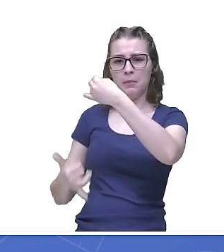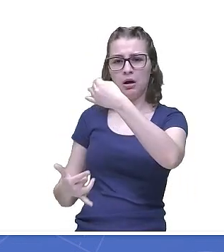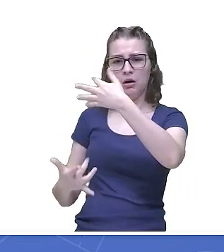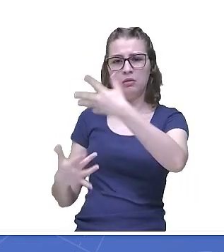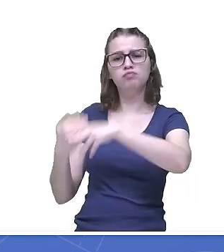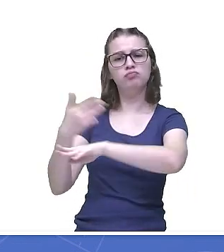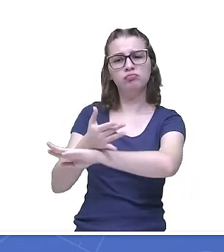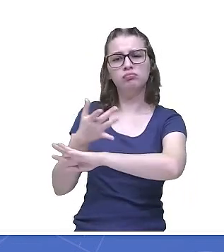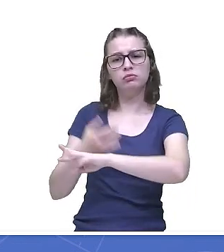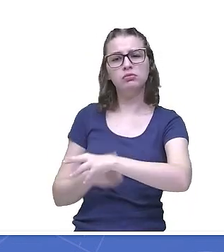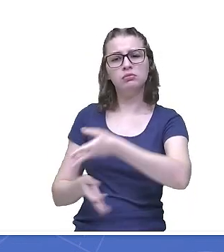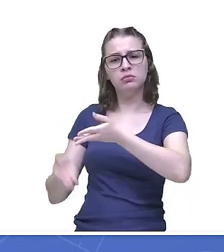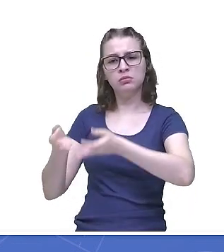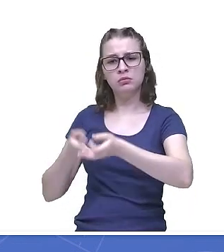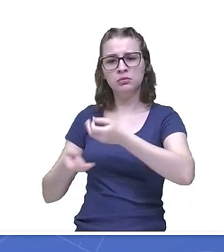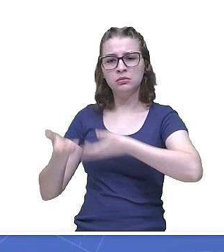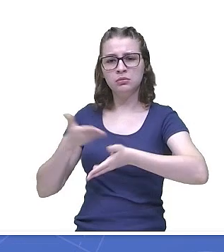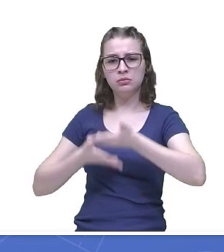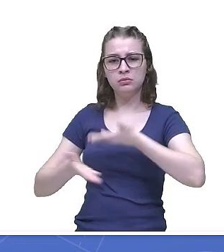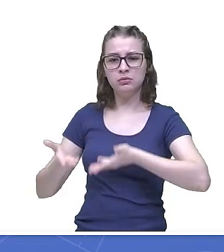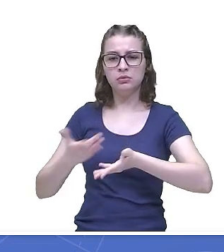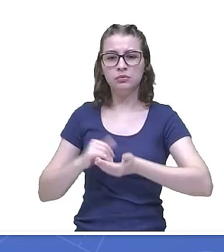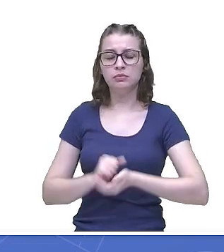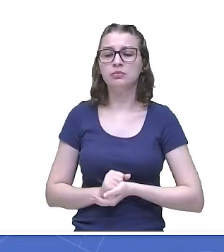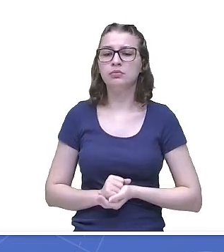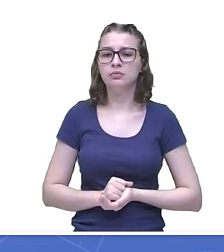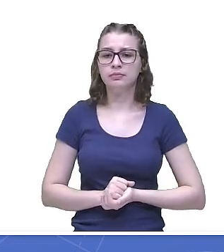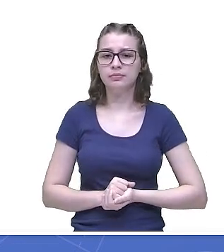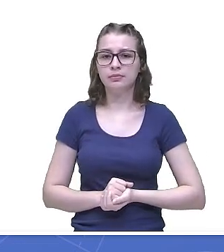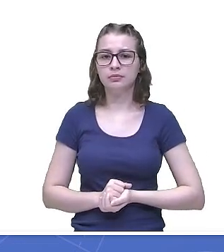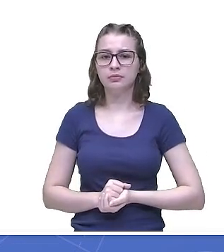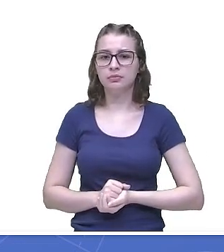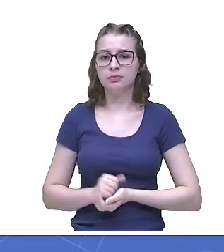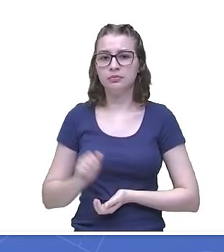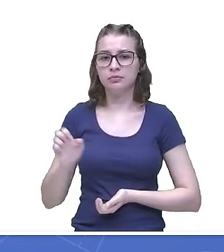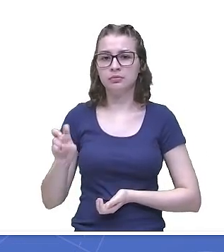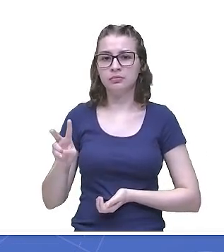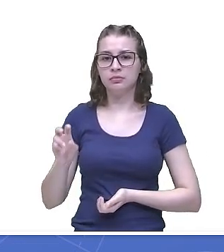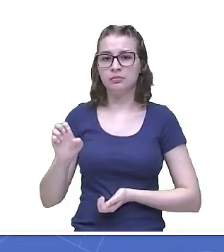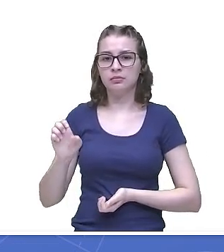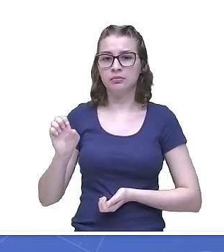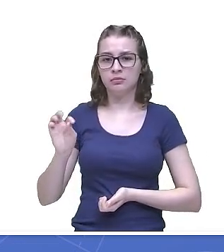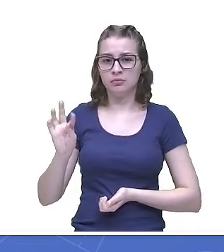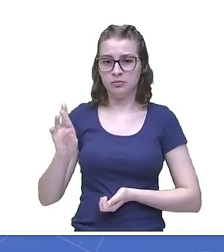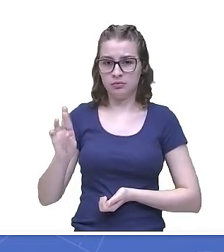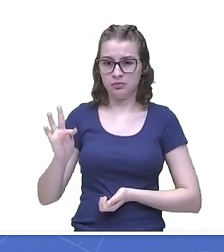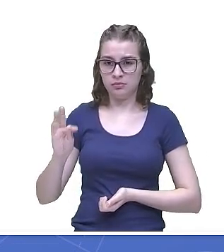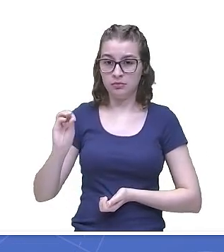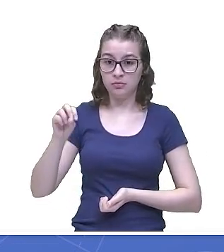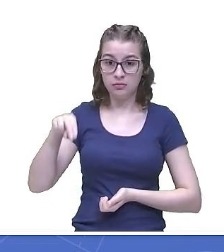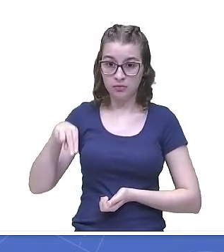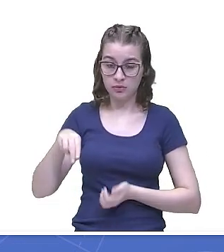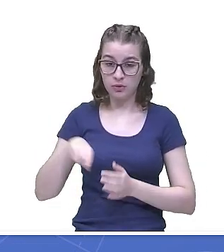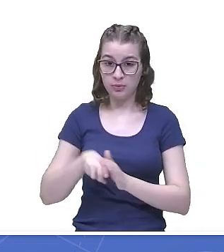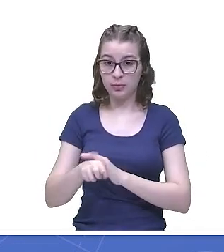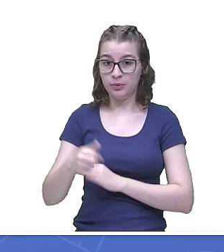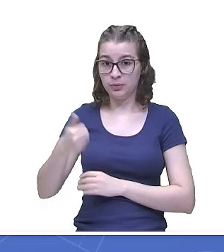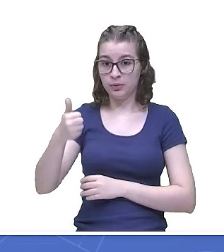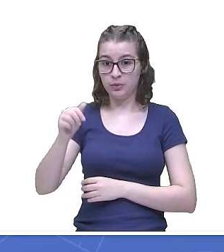comentando. Tem aí o Everton. O Everton diz que a questão 1 é a letra